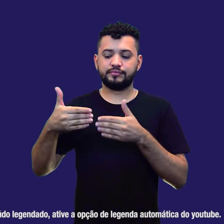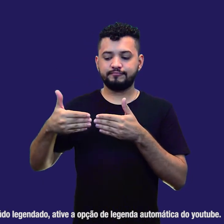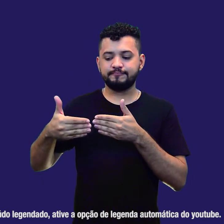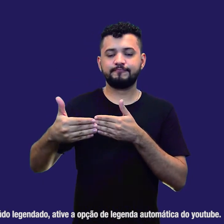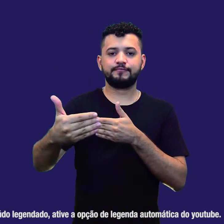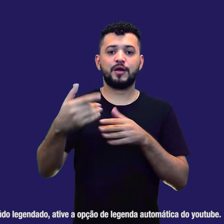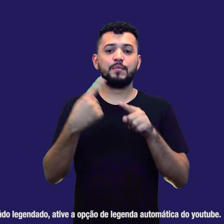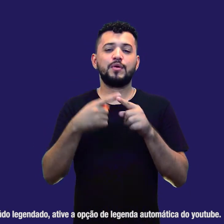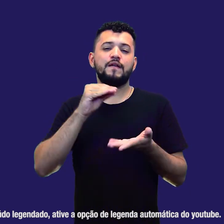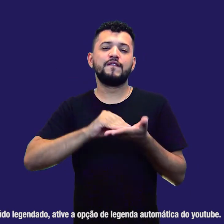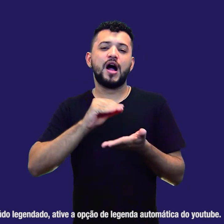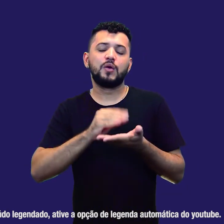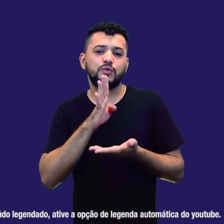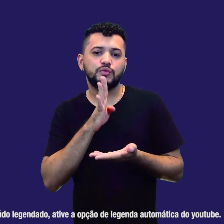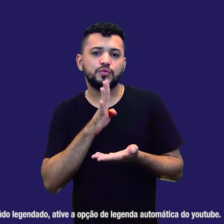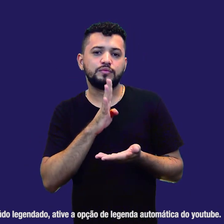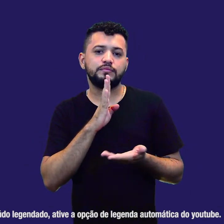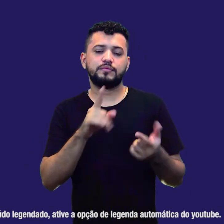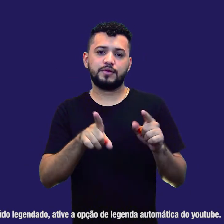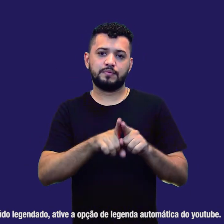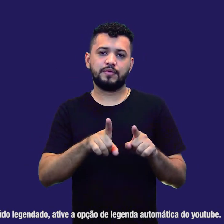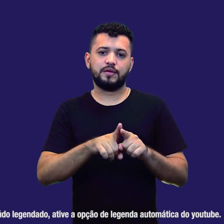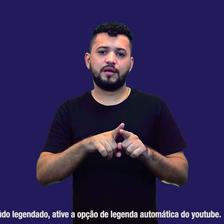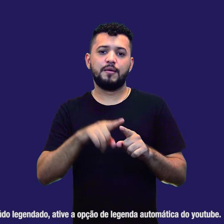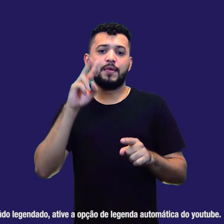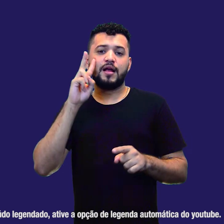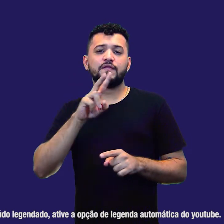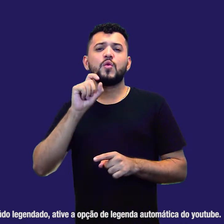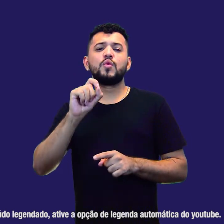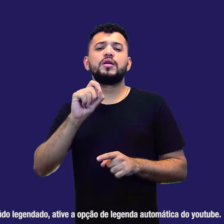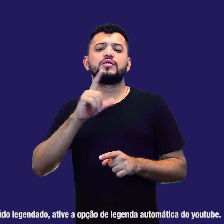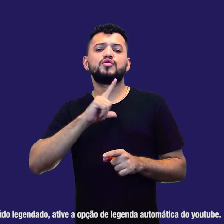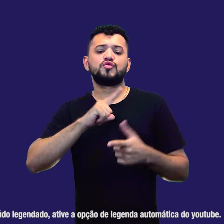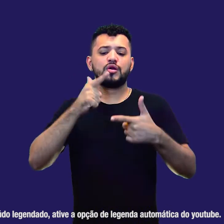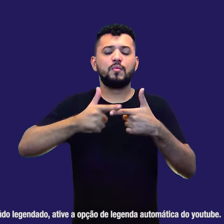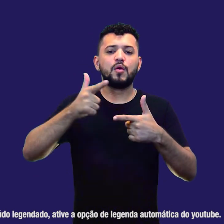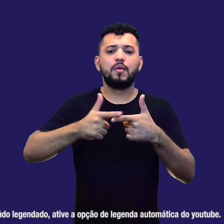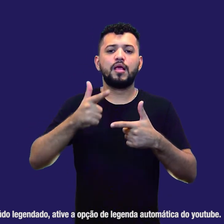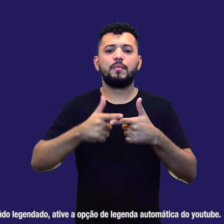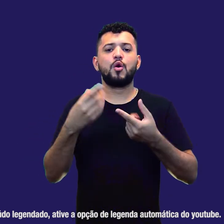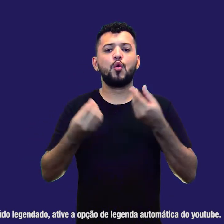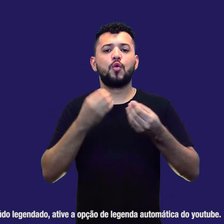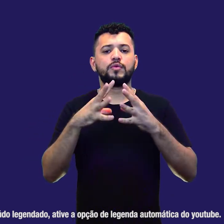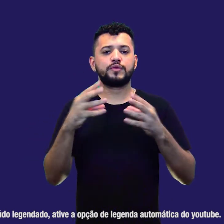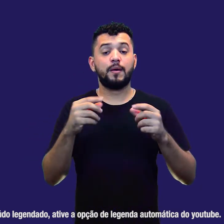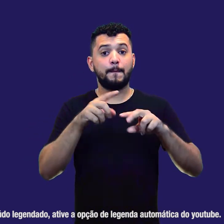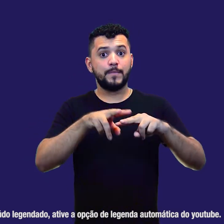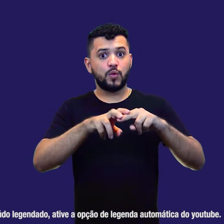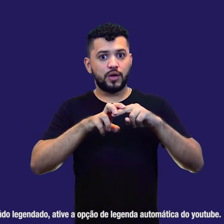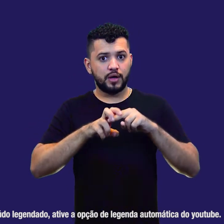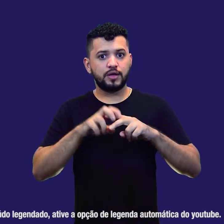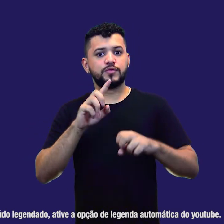pela falta de conhecimento do que estava causando aquele problema. Então é por isso que a gente lutou muito pela ampliação do